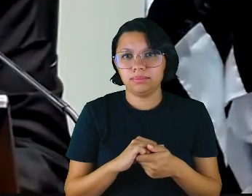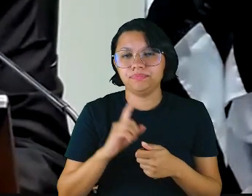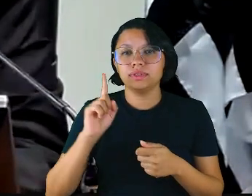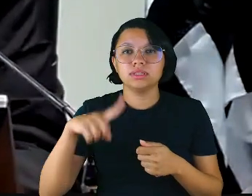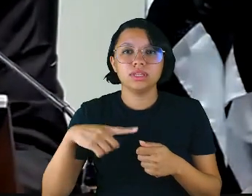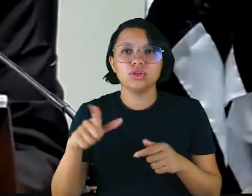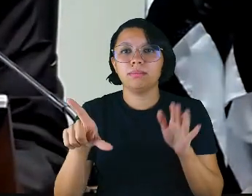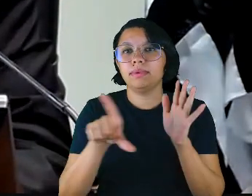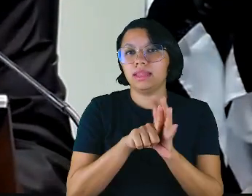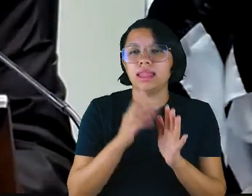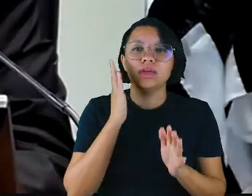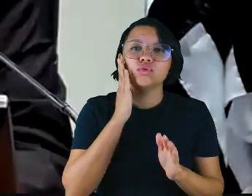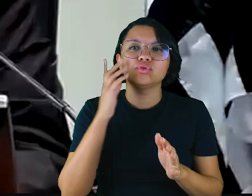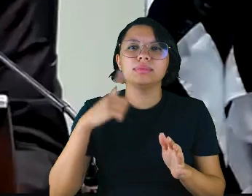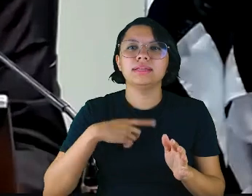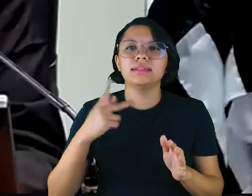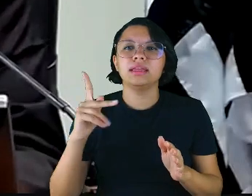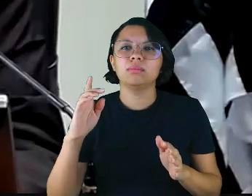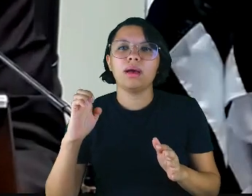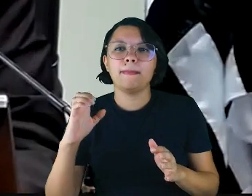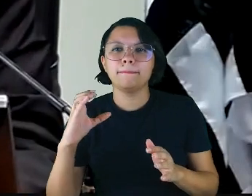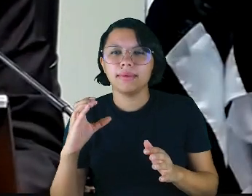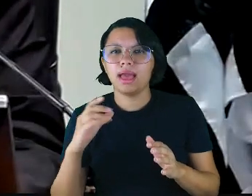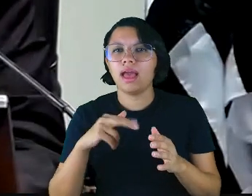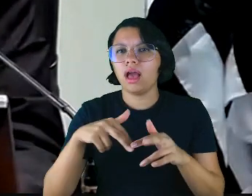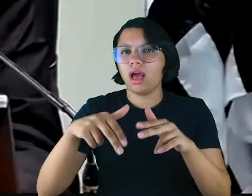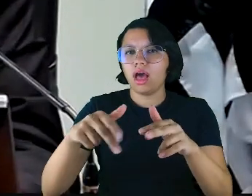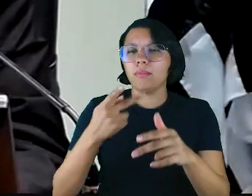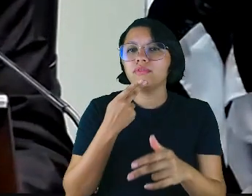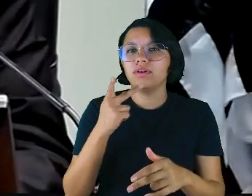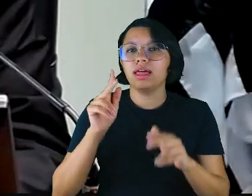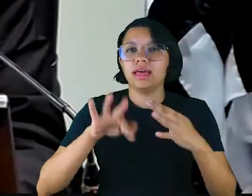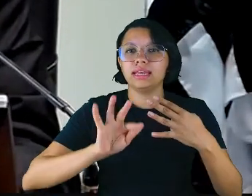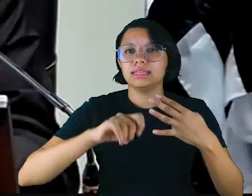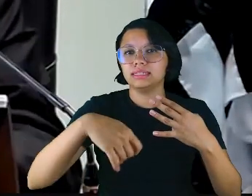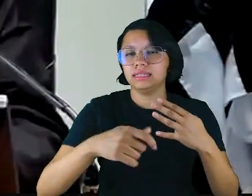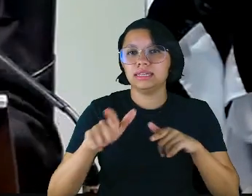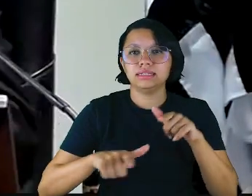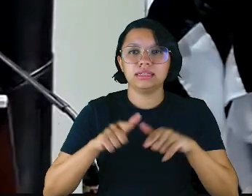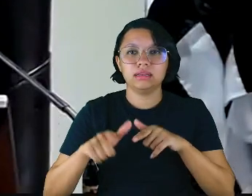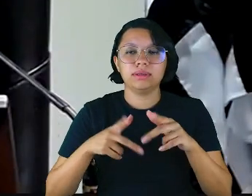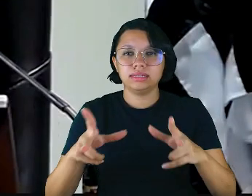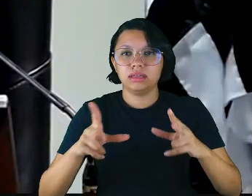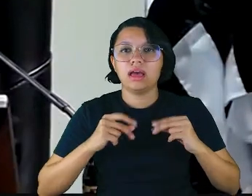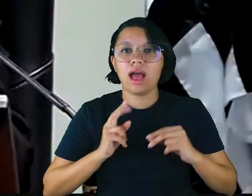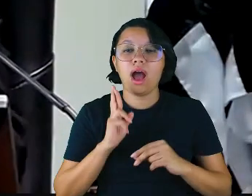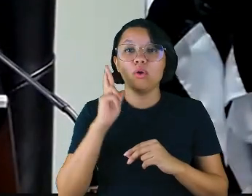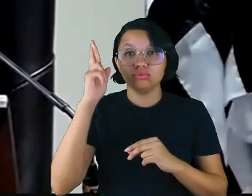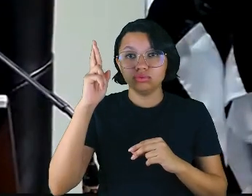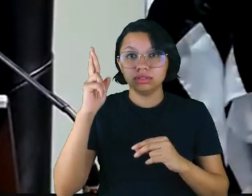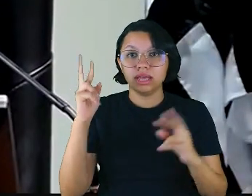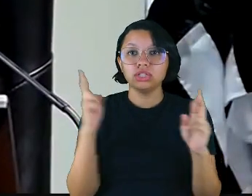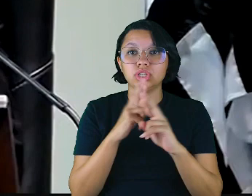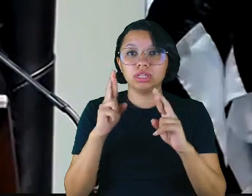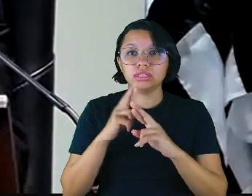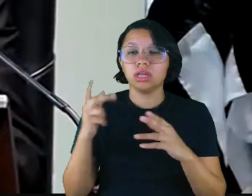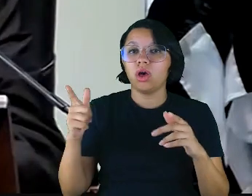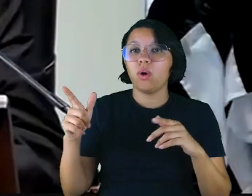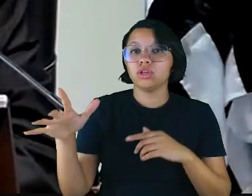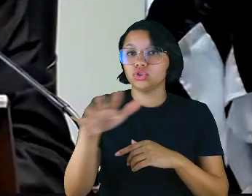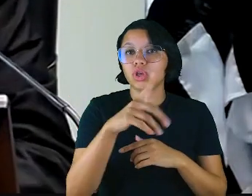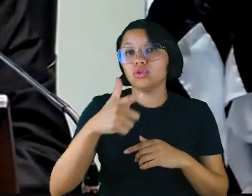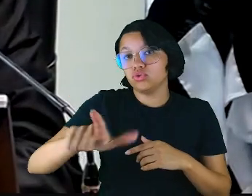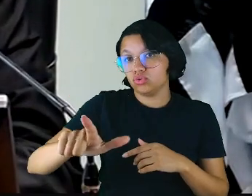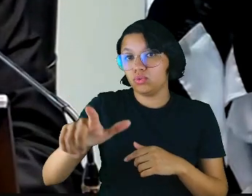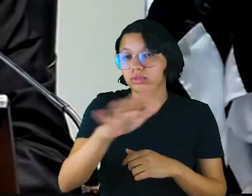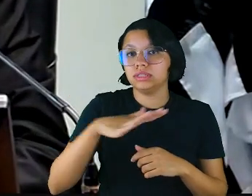ter, seja pela lei. Eu soube que tem uma PEC andando para dizer que a sentença trabalhista merece autoridade nas outras